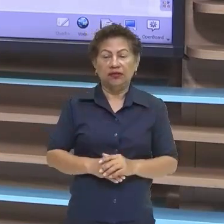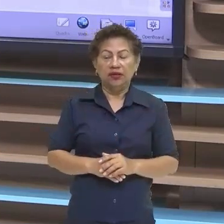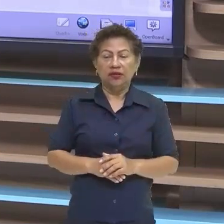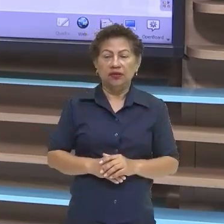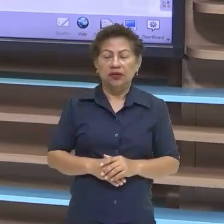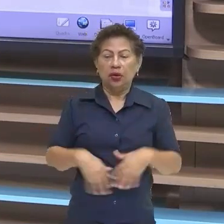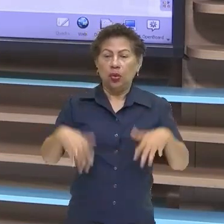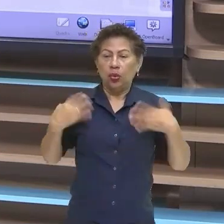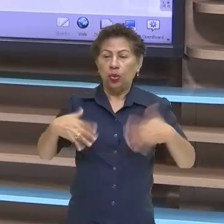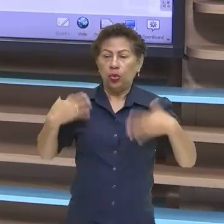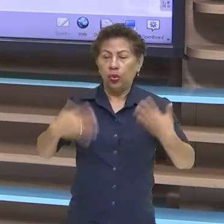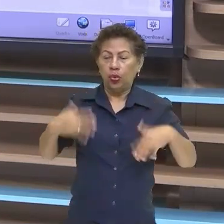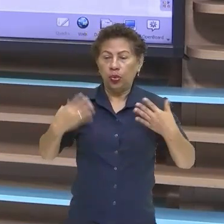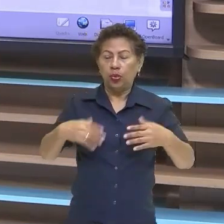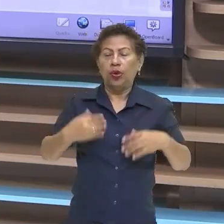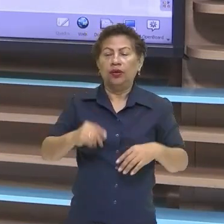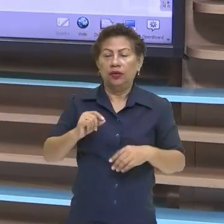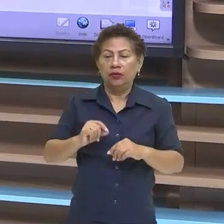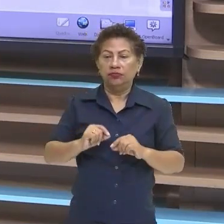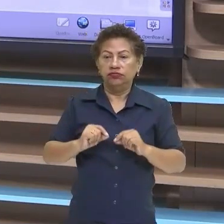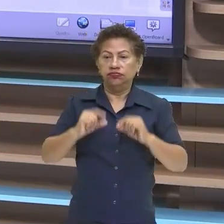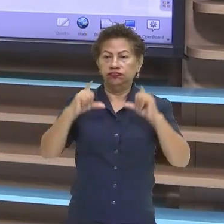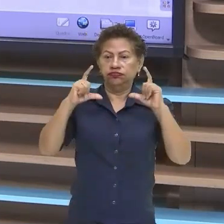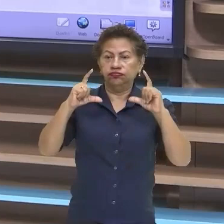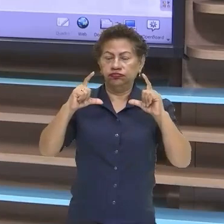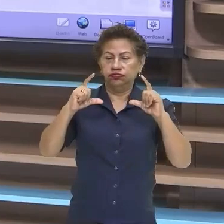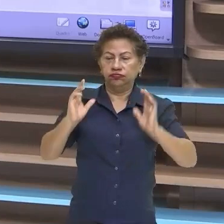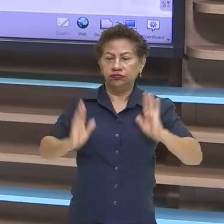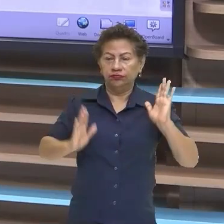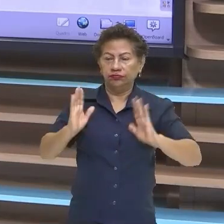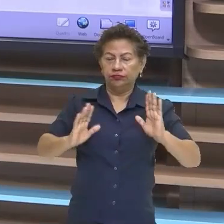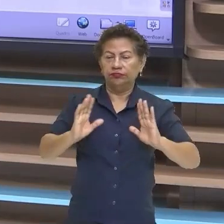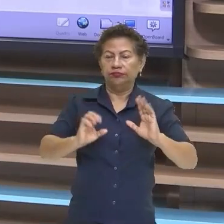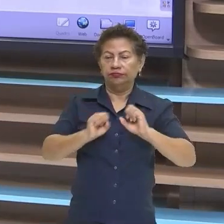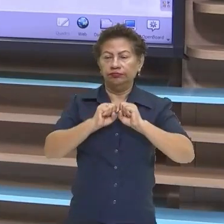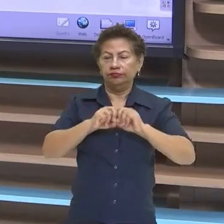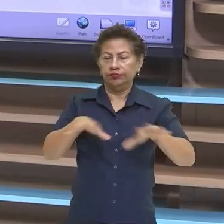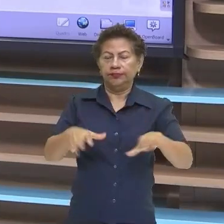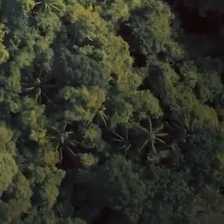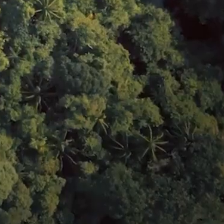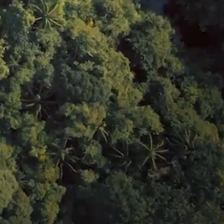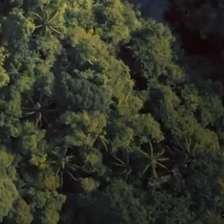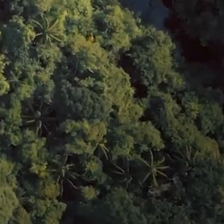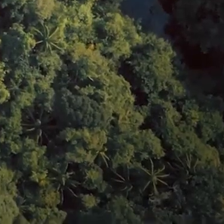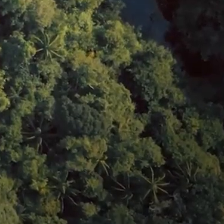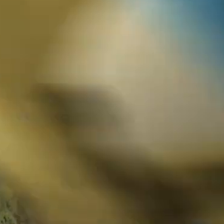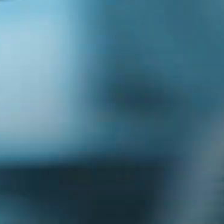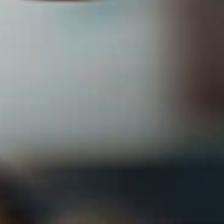Inclusive esse mercado ele aumentou bastante aí durante esse período da pandemia.